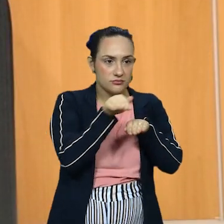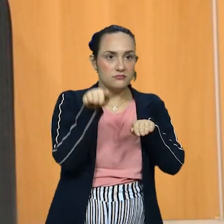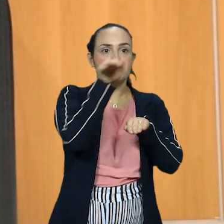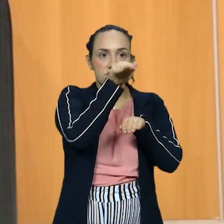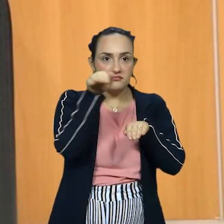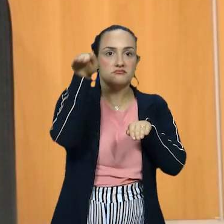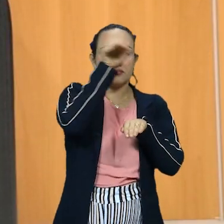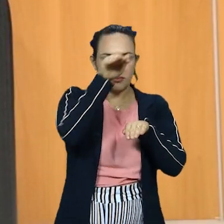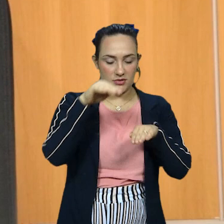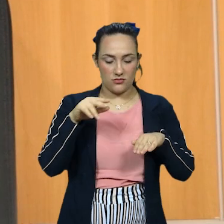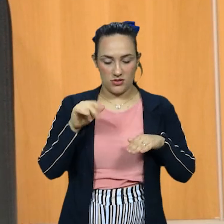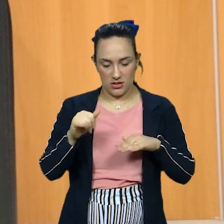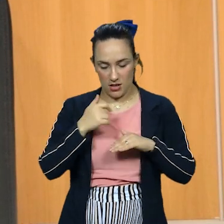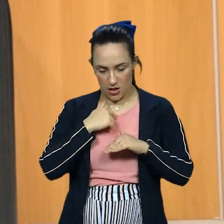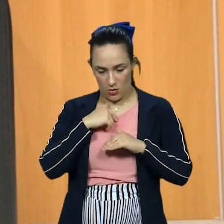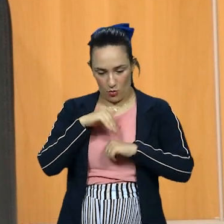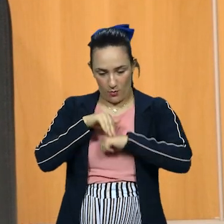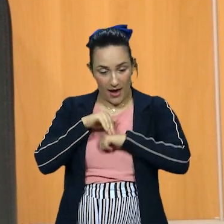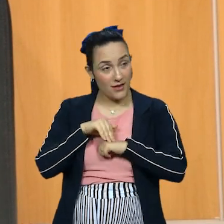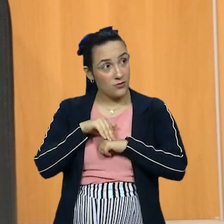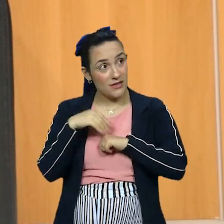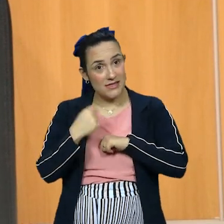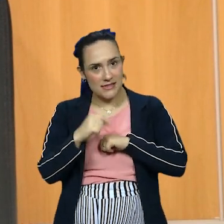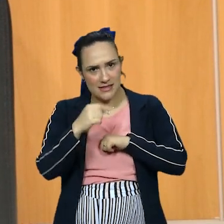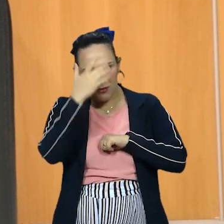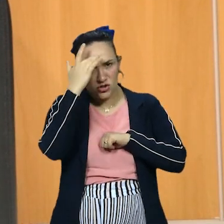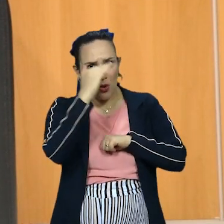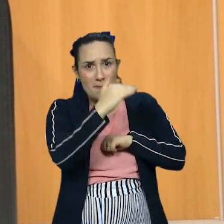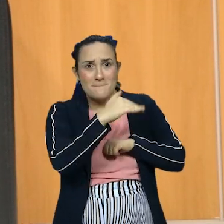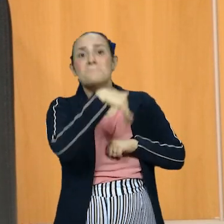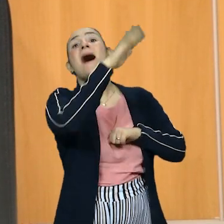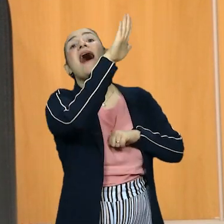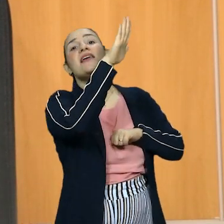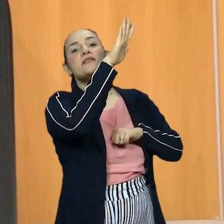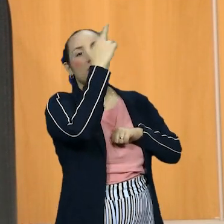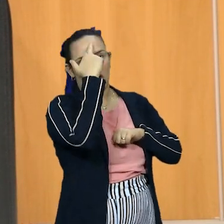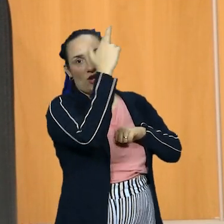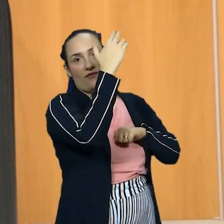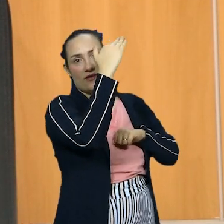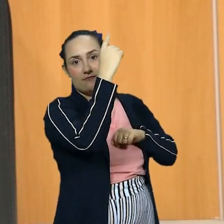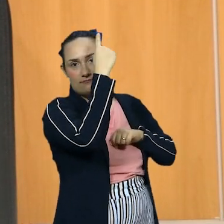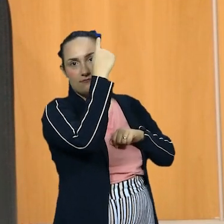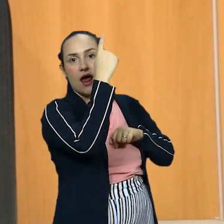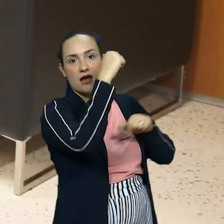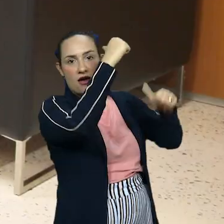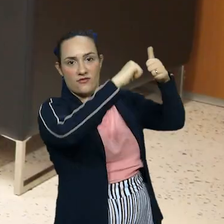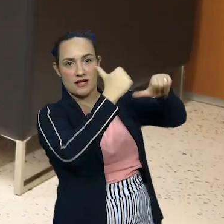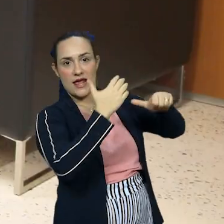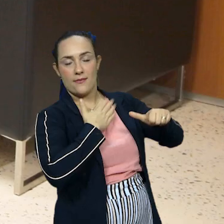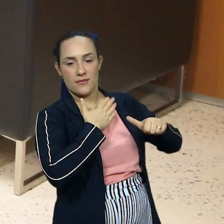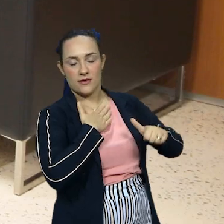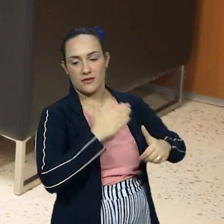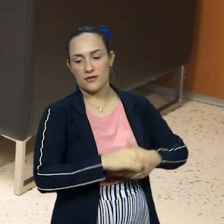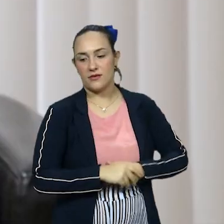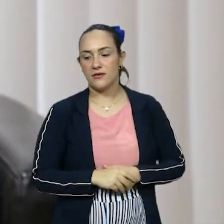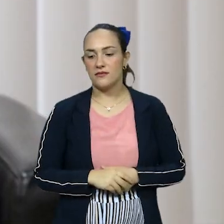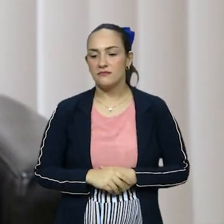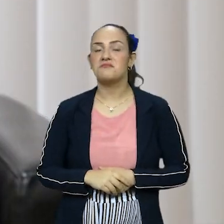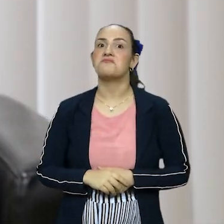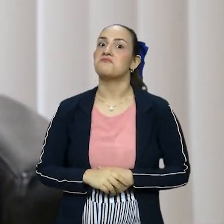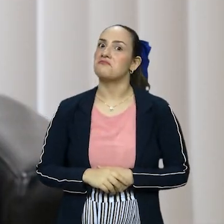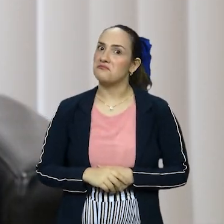partir de coronel. Então, para os conselhos especiais em relação aos oficiais, em cada processo é feito um sorteio. Eu acho que o